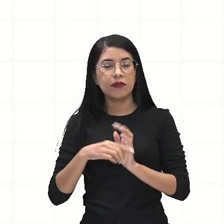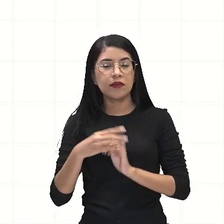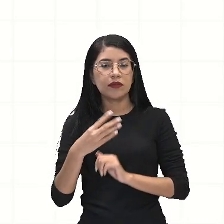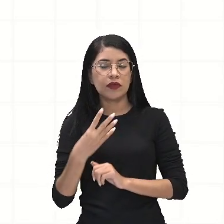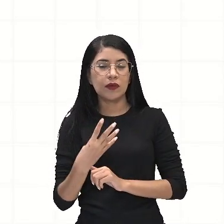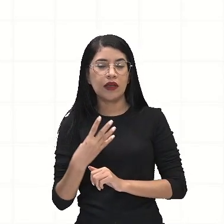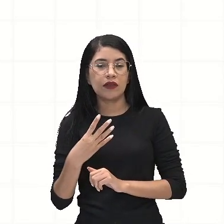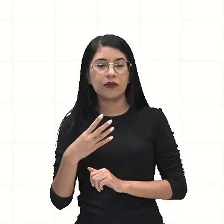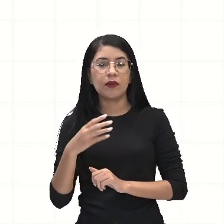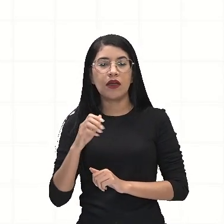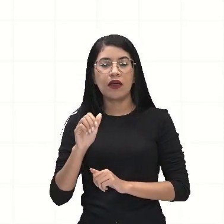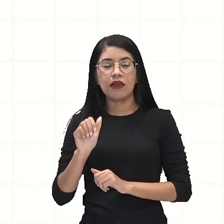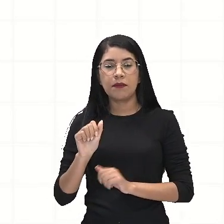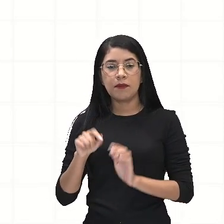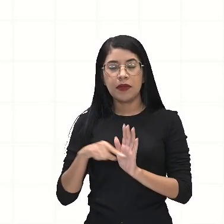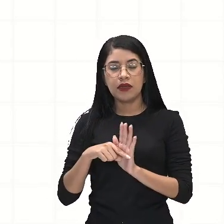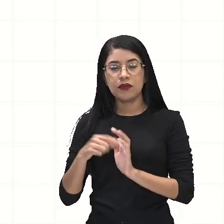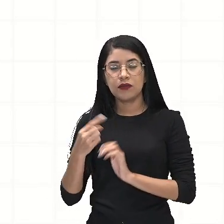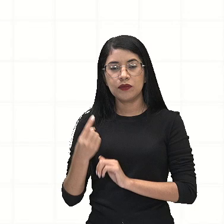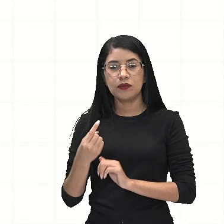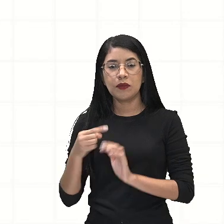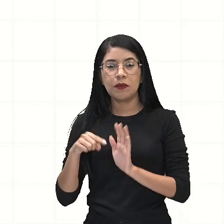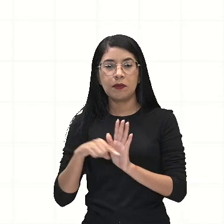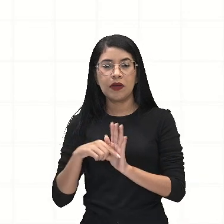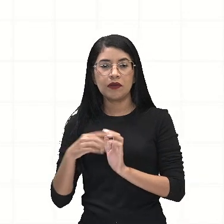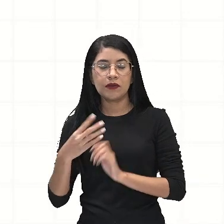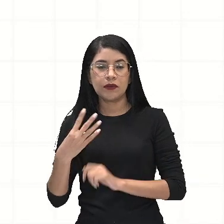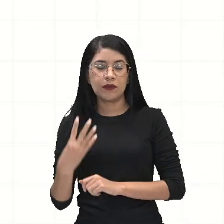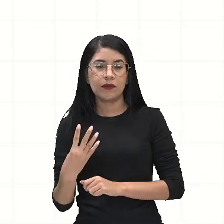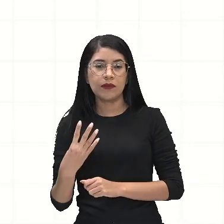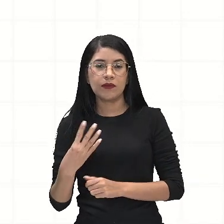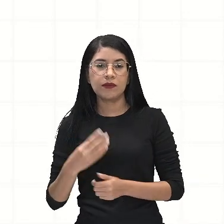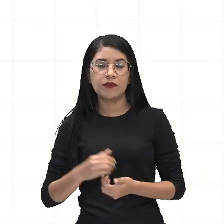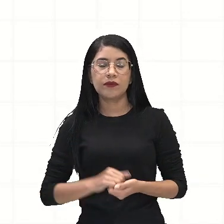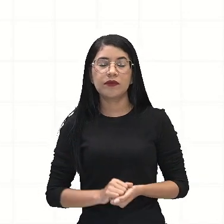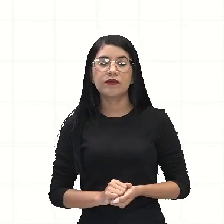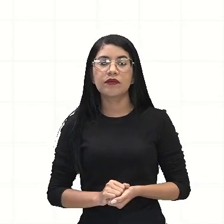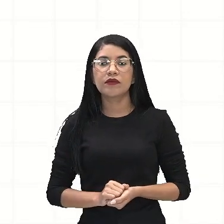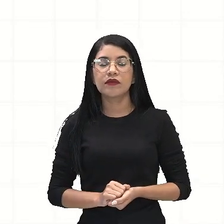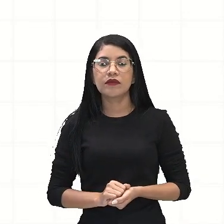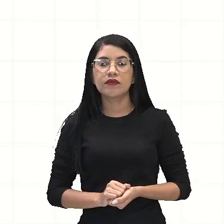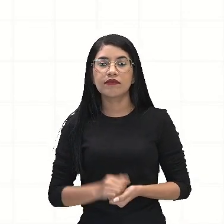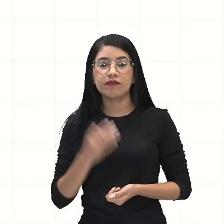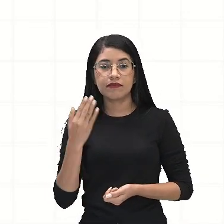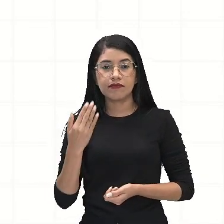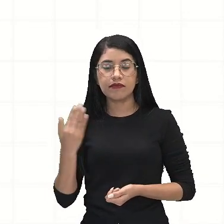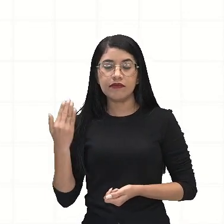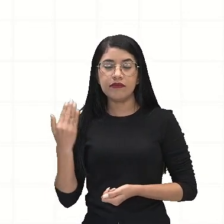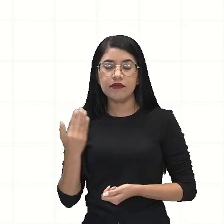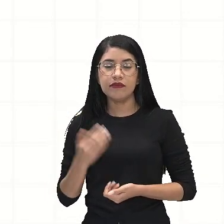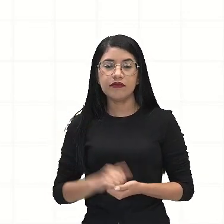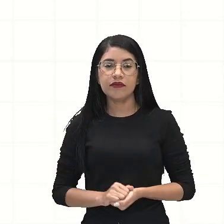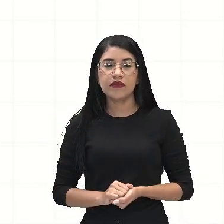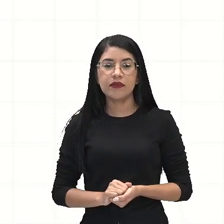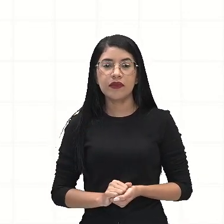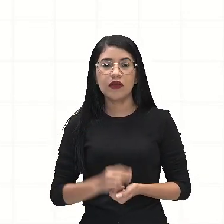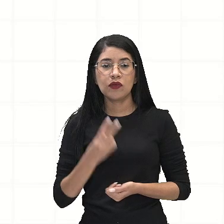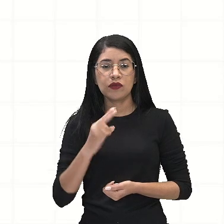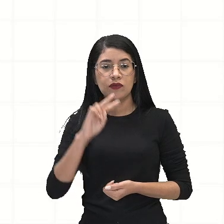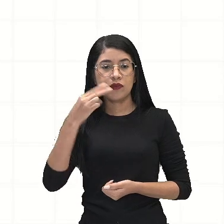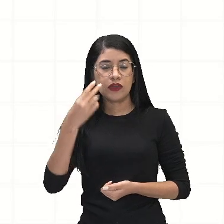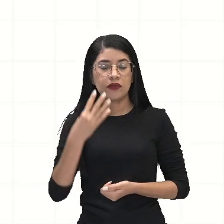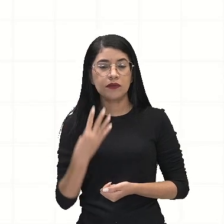regra, vezes o A, que é menos 1, vezes o C, que é menos 4. Ó, 2 ao quadrado é